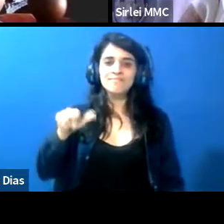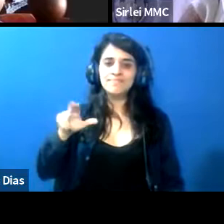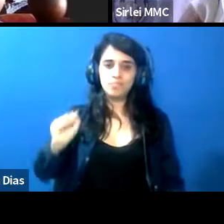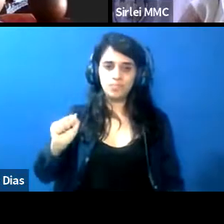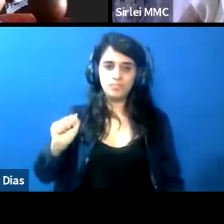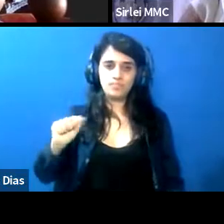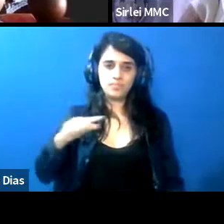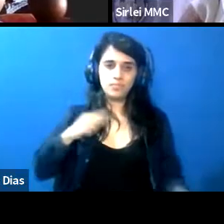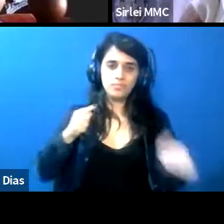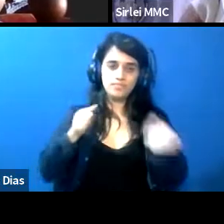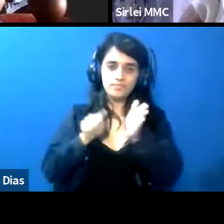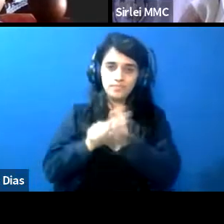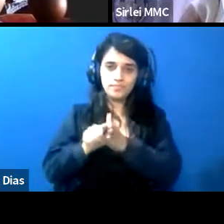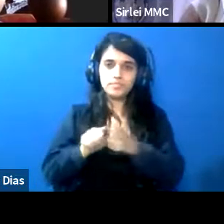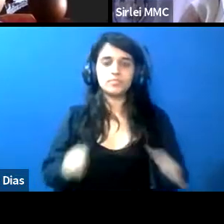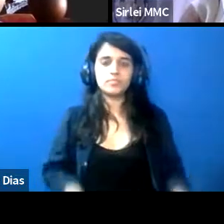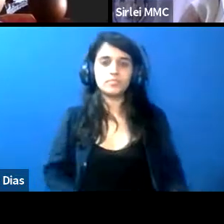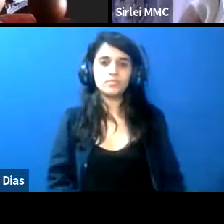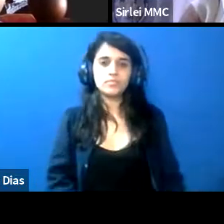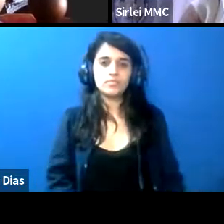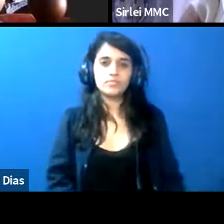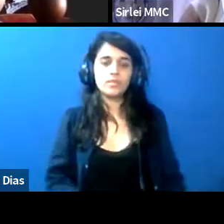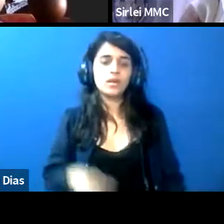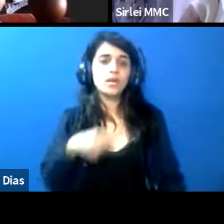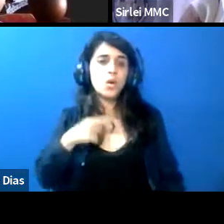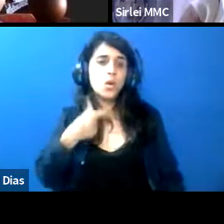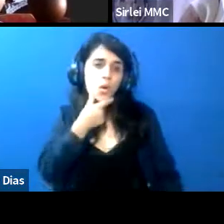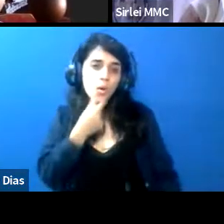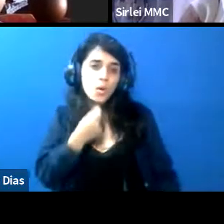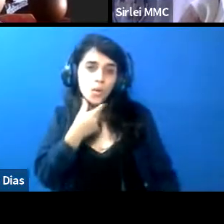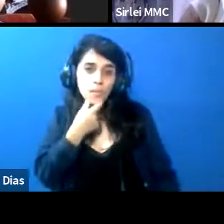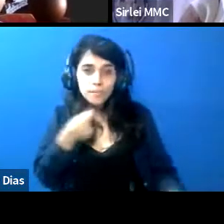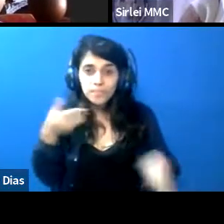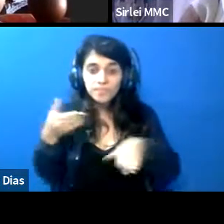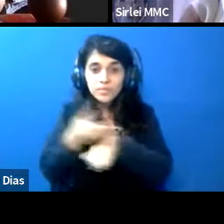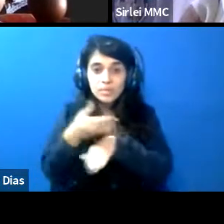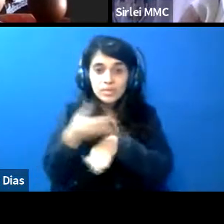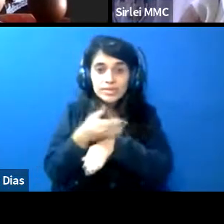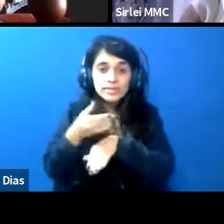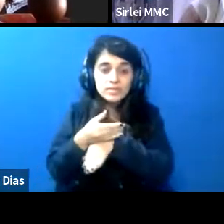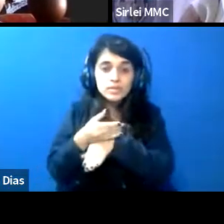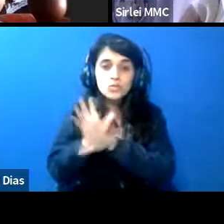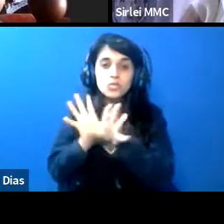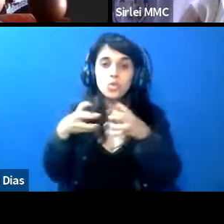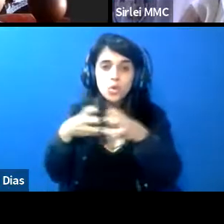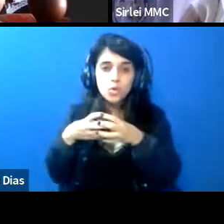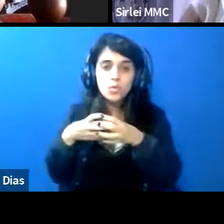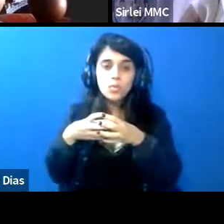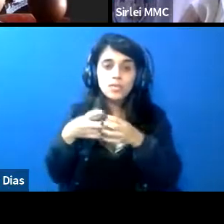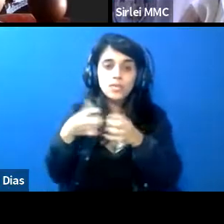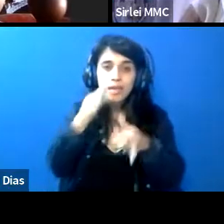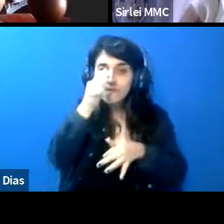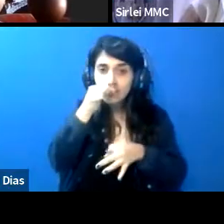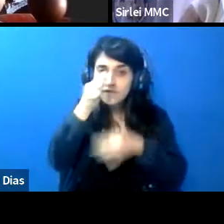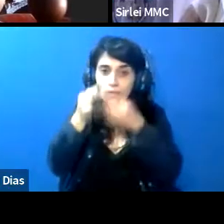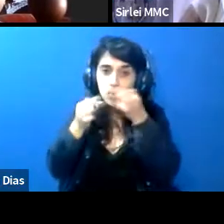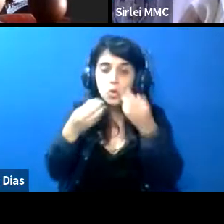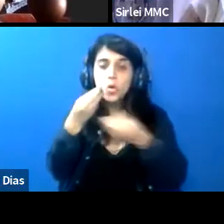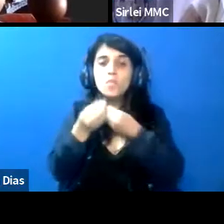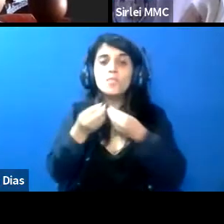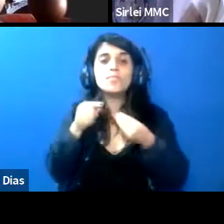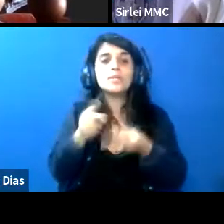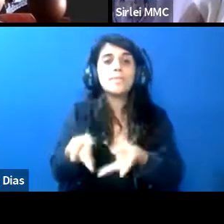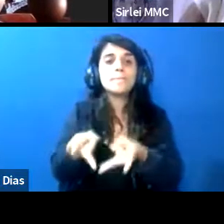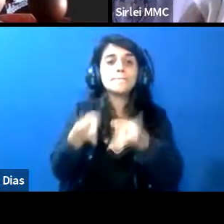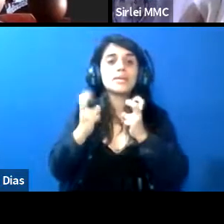pergunta que veio aqui que pergunta: há homens que participam da Quinta das Plantas? E como você interpreta a